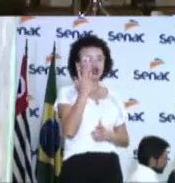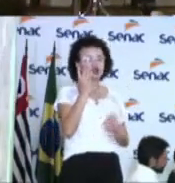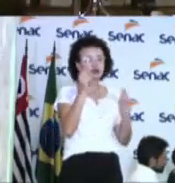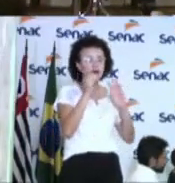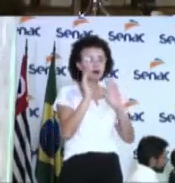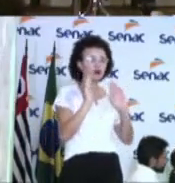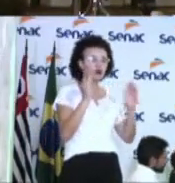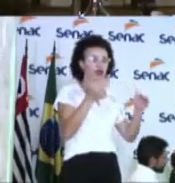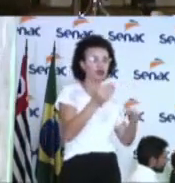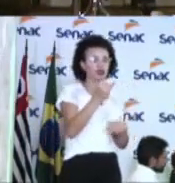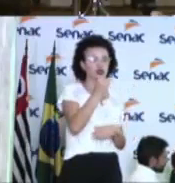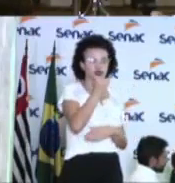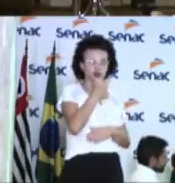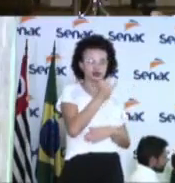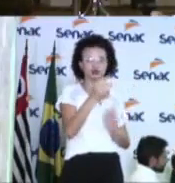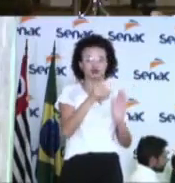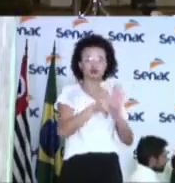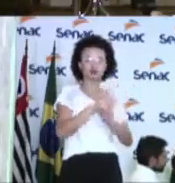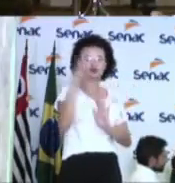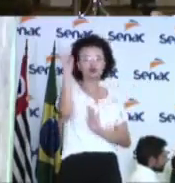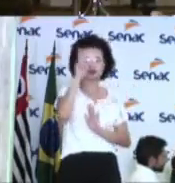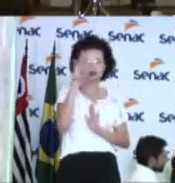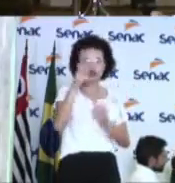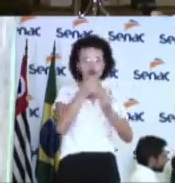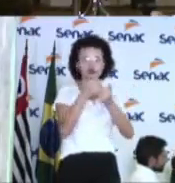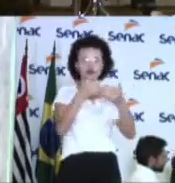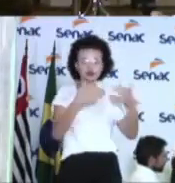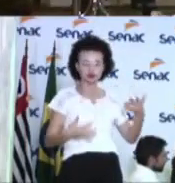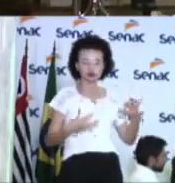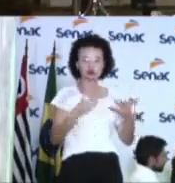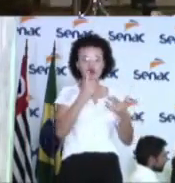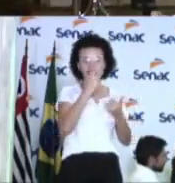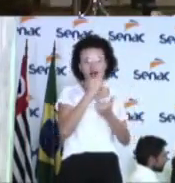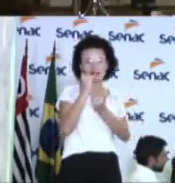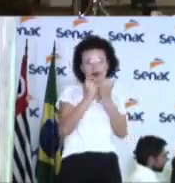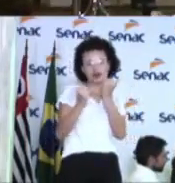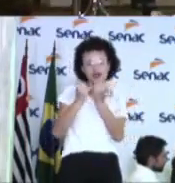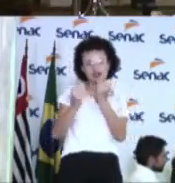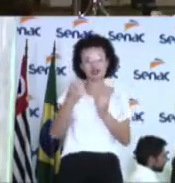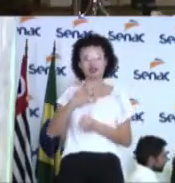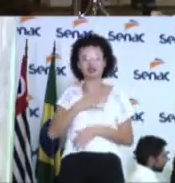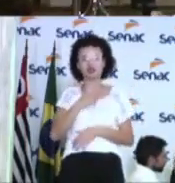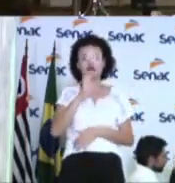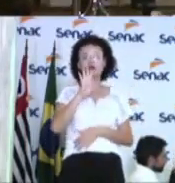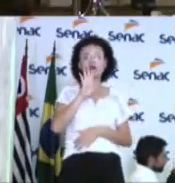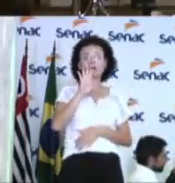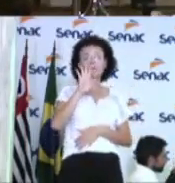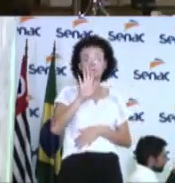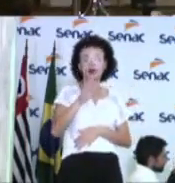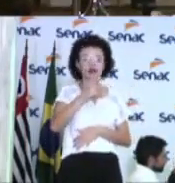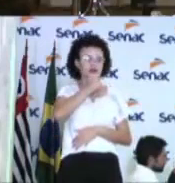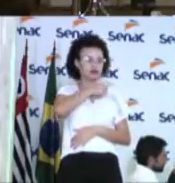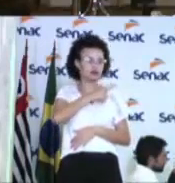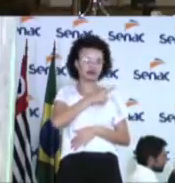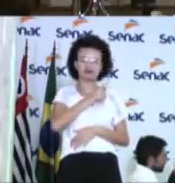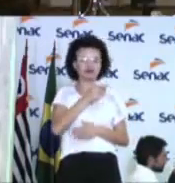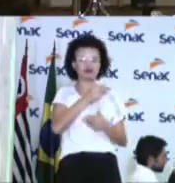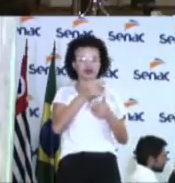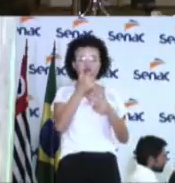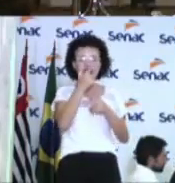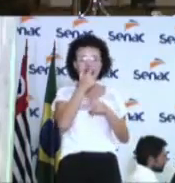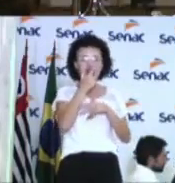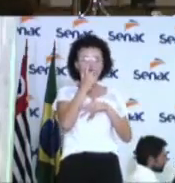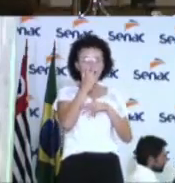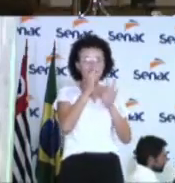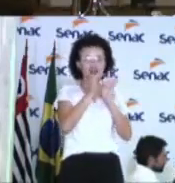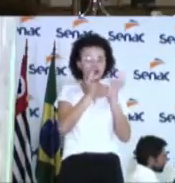em narrativa, um jeito de fazer conteúdo meio parecido, de certa forma, um com mais humor, um com menos humor, enfim, mas é muito mais amplo